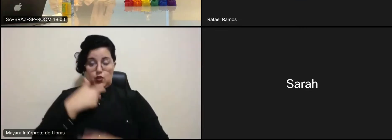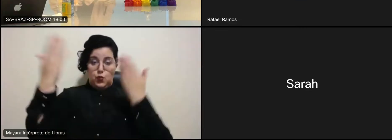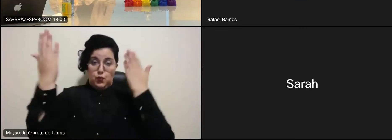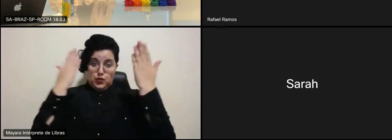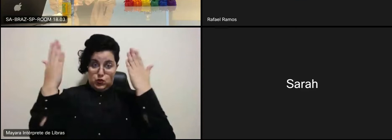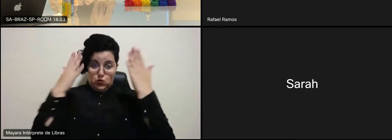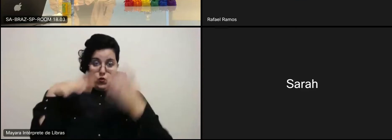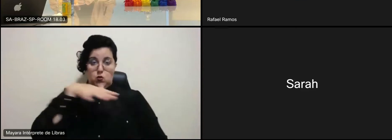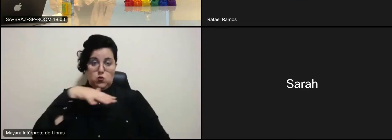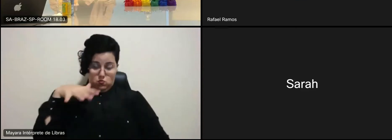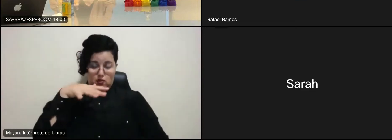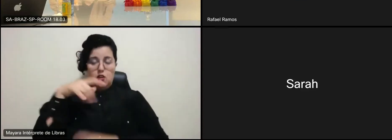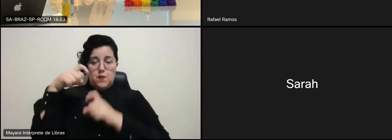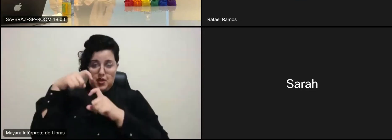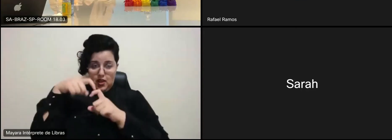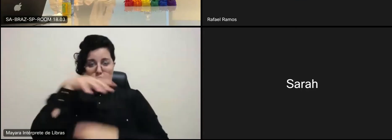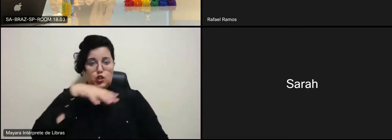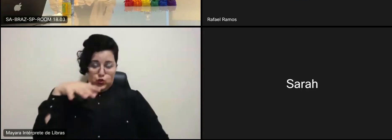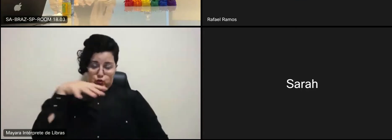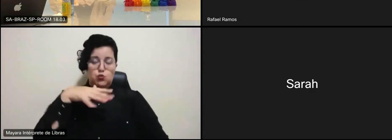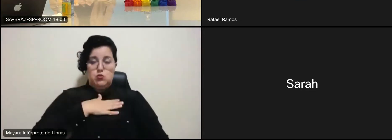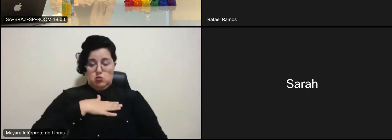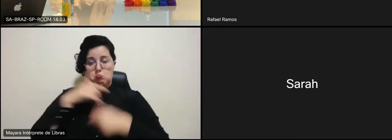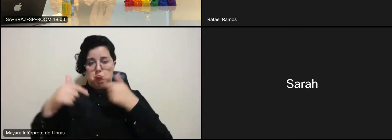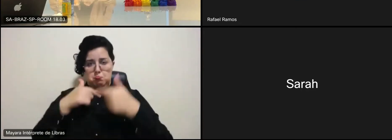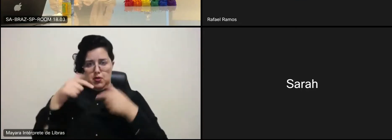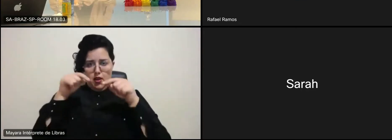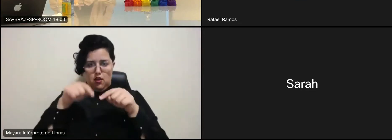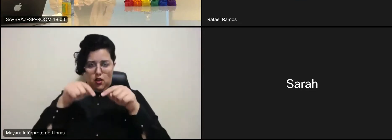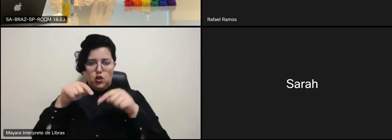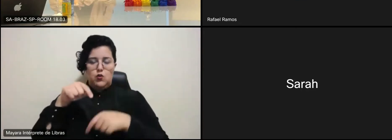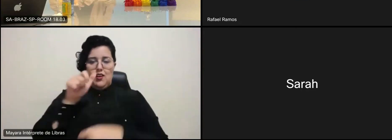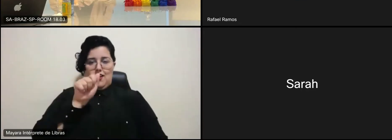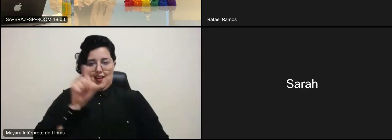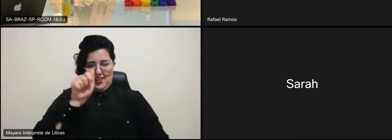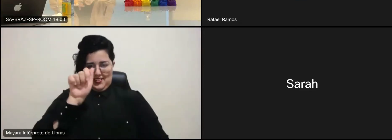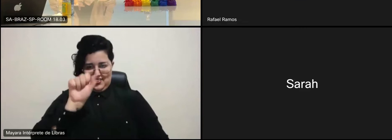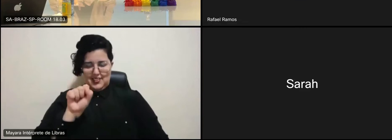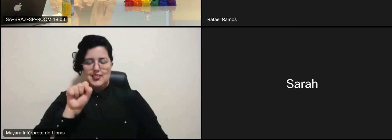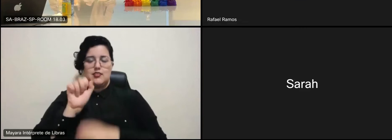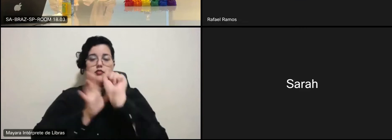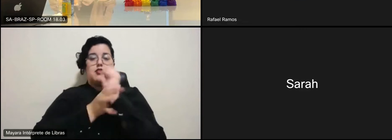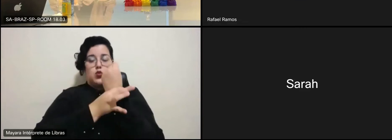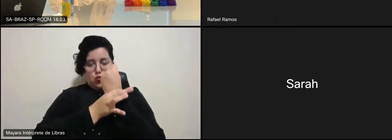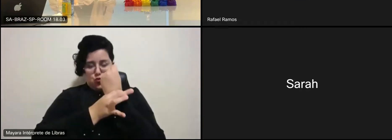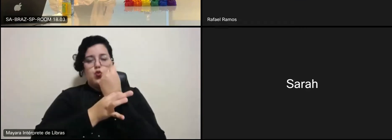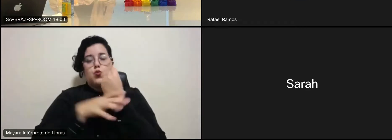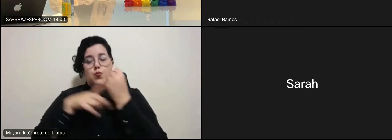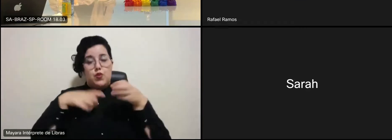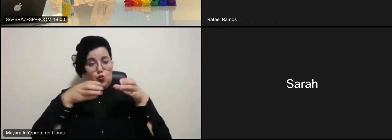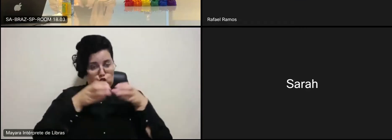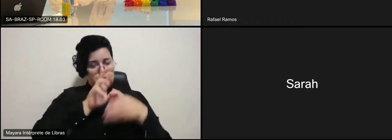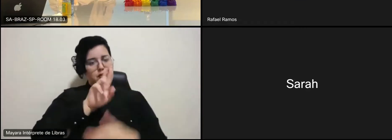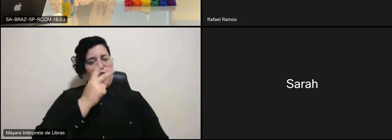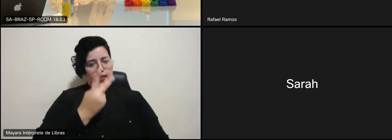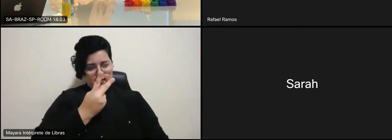atuação em clínica. Além da minha atuação também dentro da AXA Seguros, né? Hoje eu faço parte do time de RH,